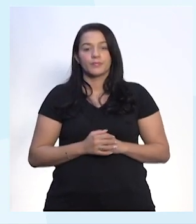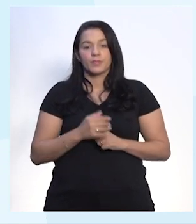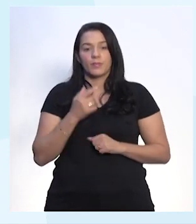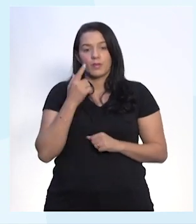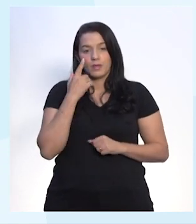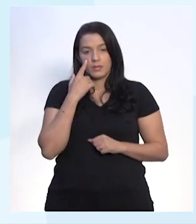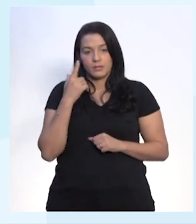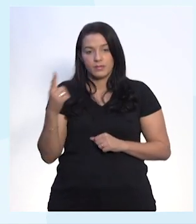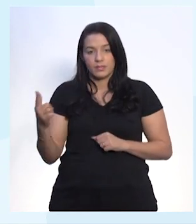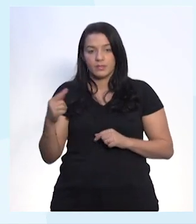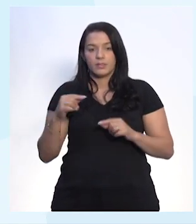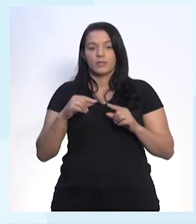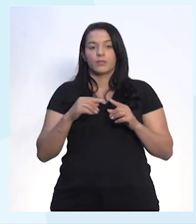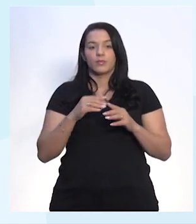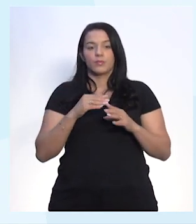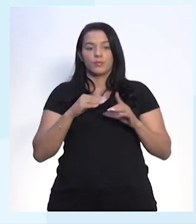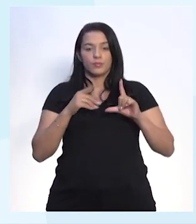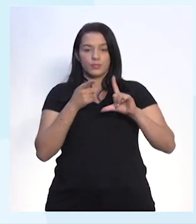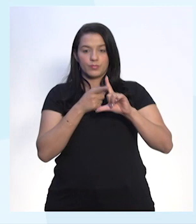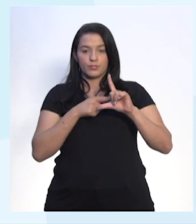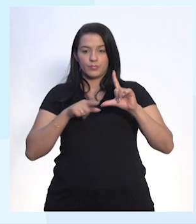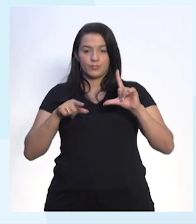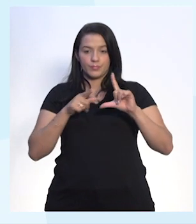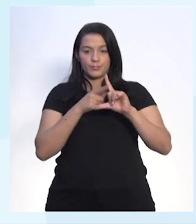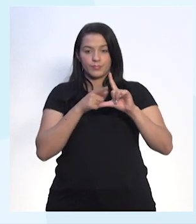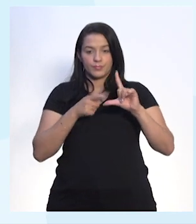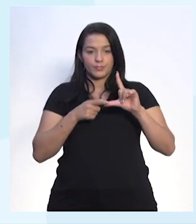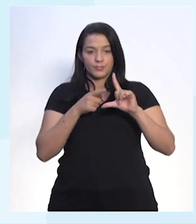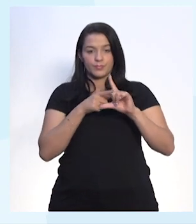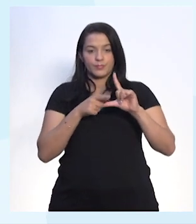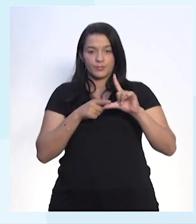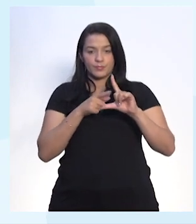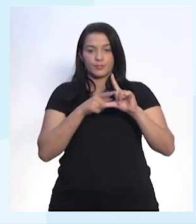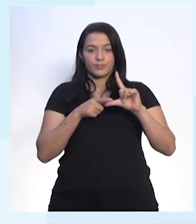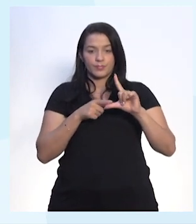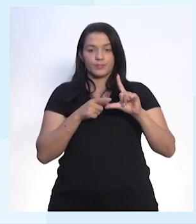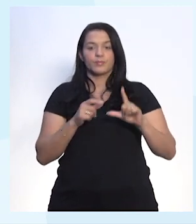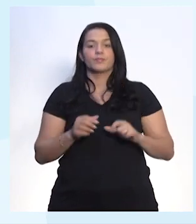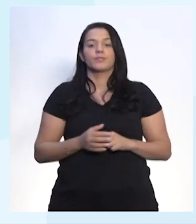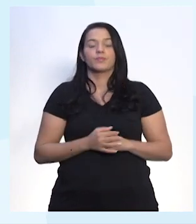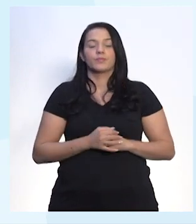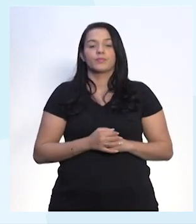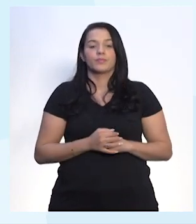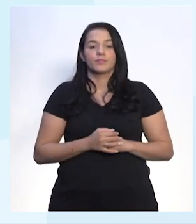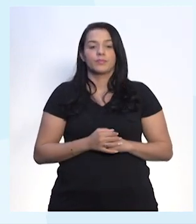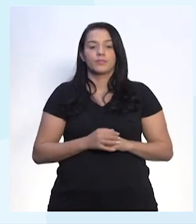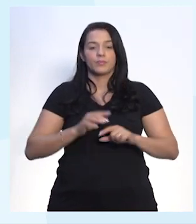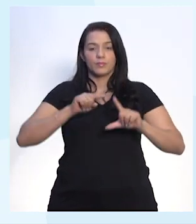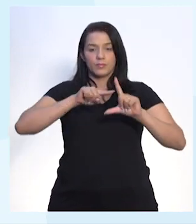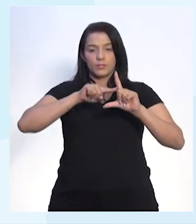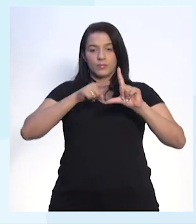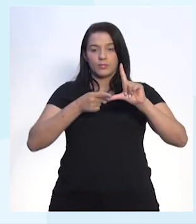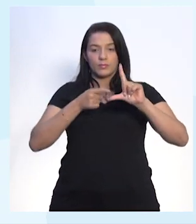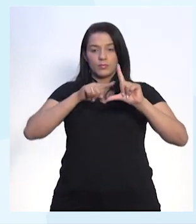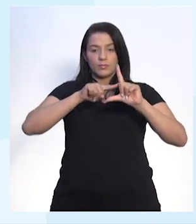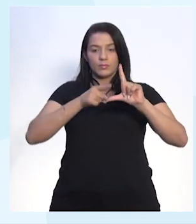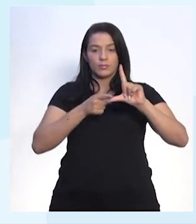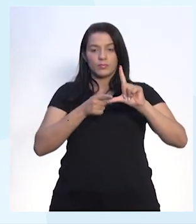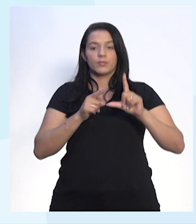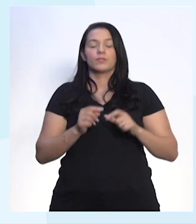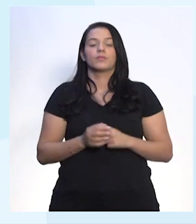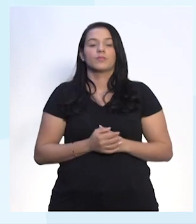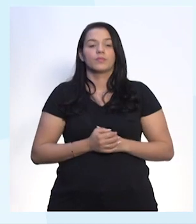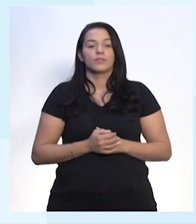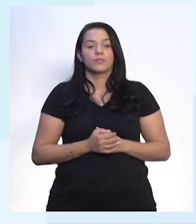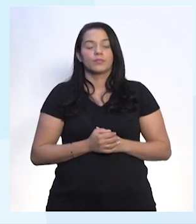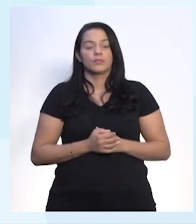tenho um ângulo reto. Então, aqui, esse é um pouquinho mais elaborado. Eu tenho um ângulo reto aqui, ó. Eu tenho um ângulo reto aqui.